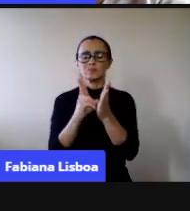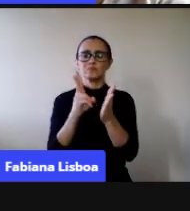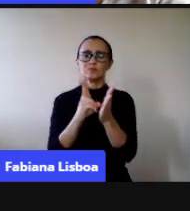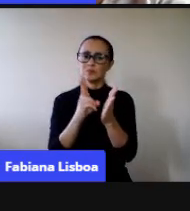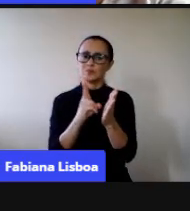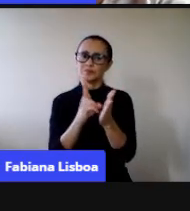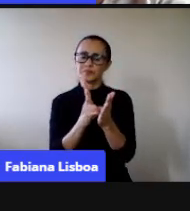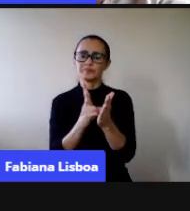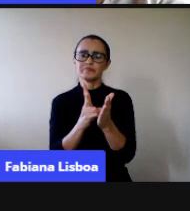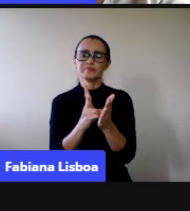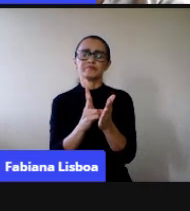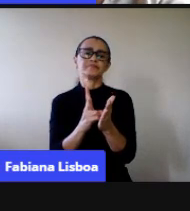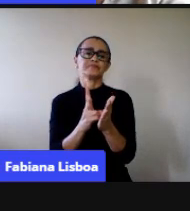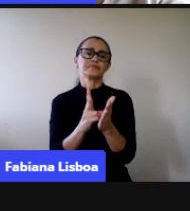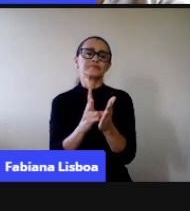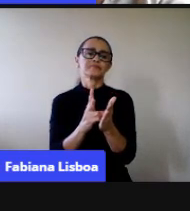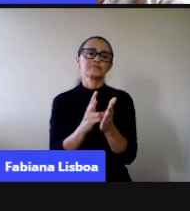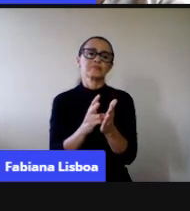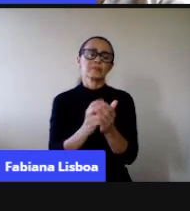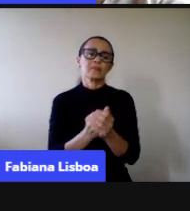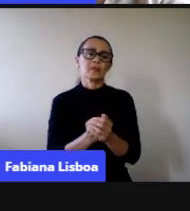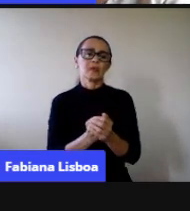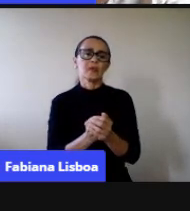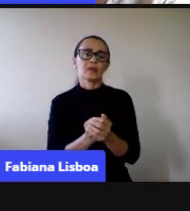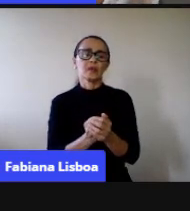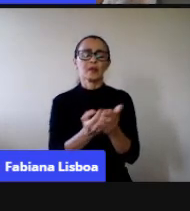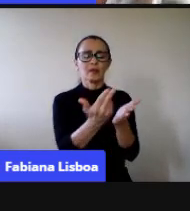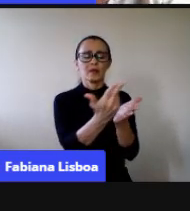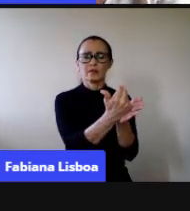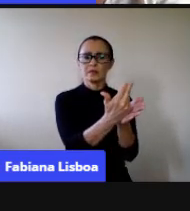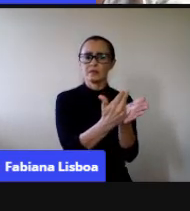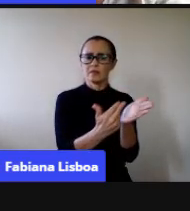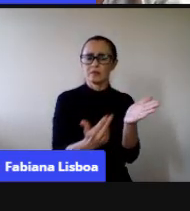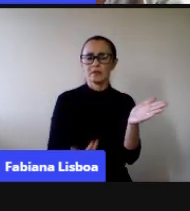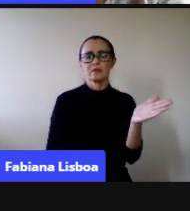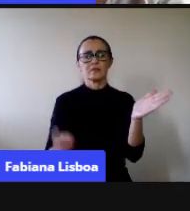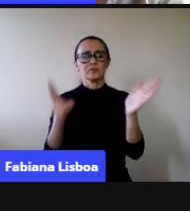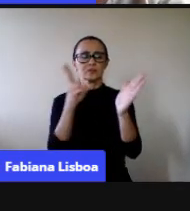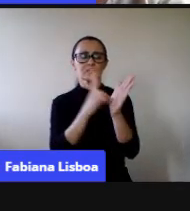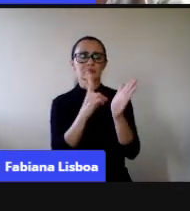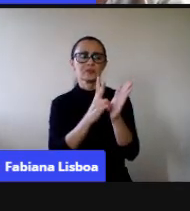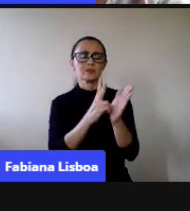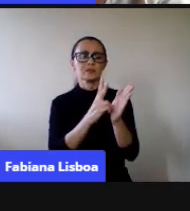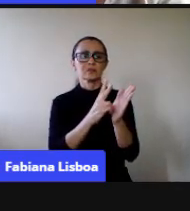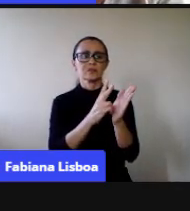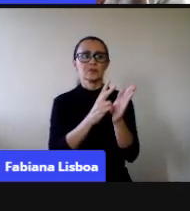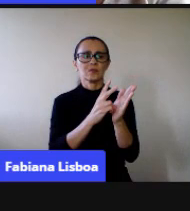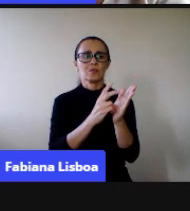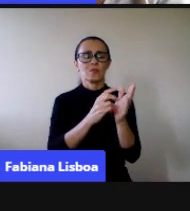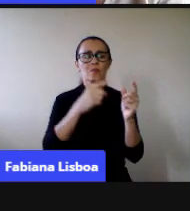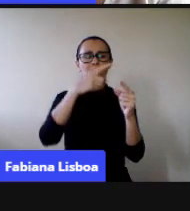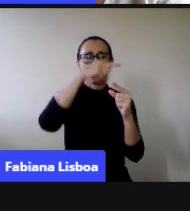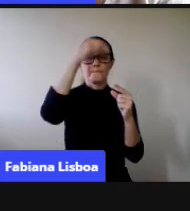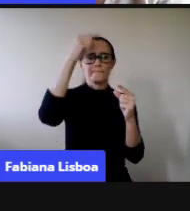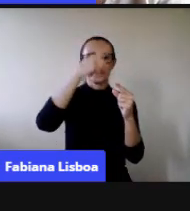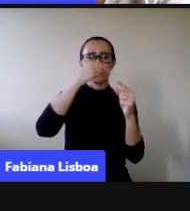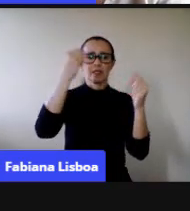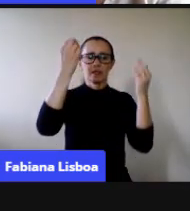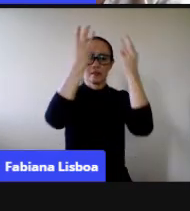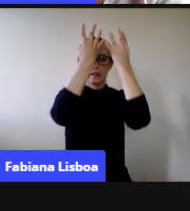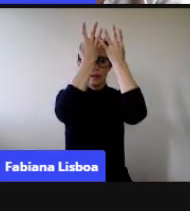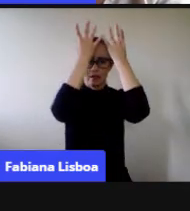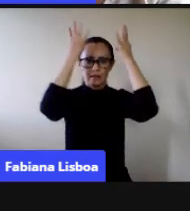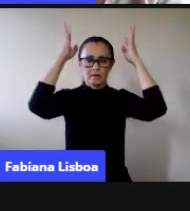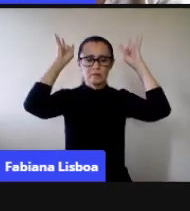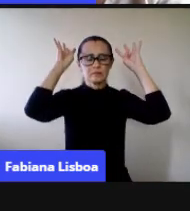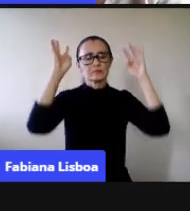escolar. Sempre estudamos, fizemos desenhinhos de indinho de peninha na cabeça, tudo. Depois, enquanto professores